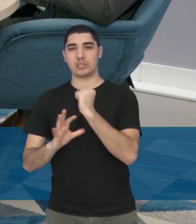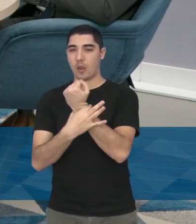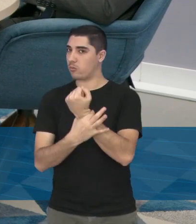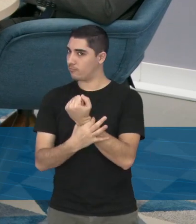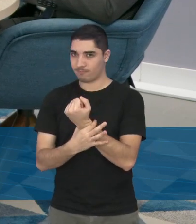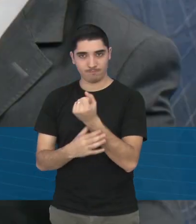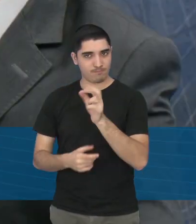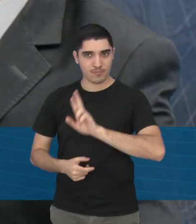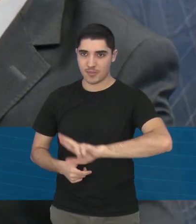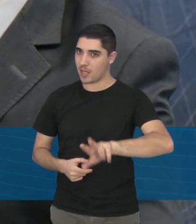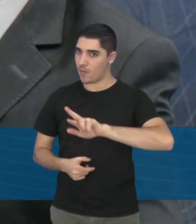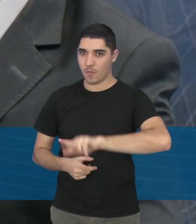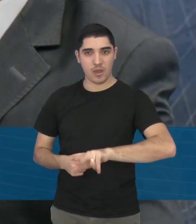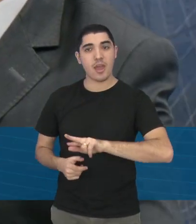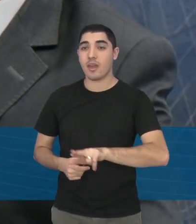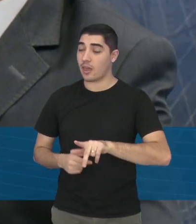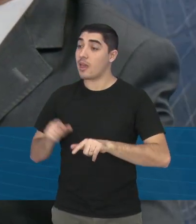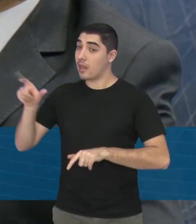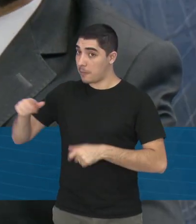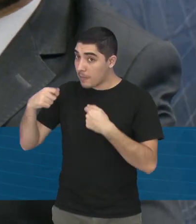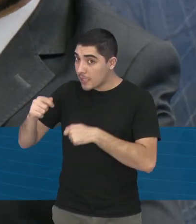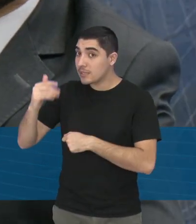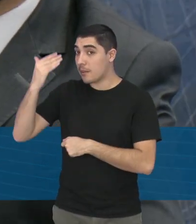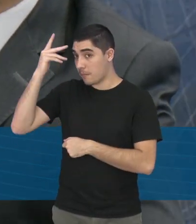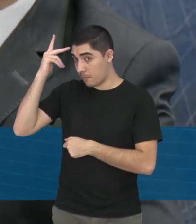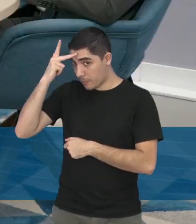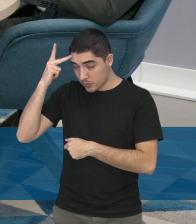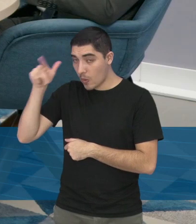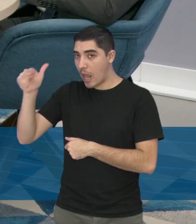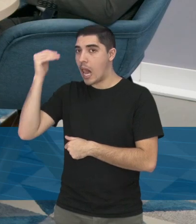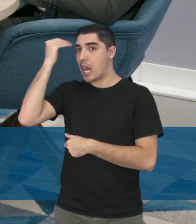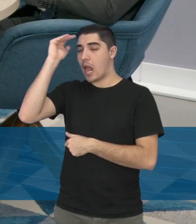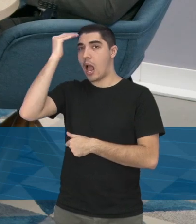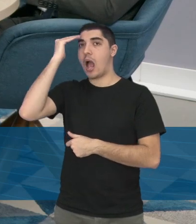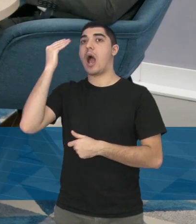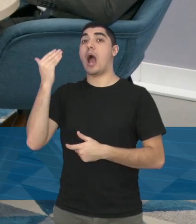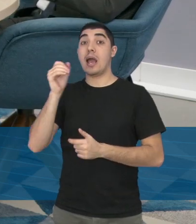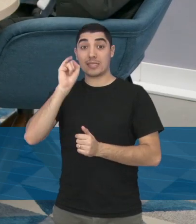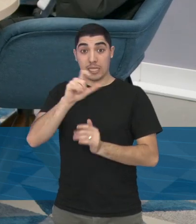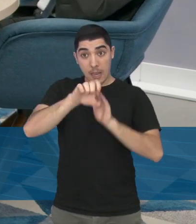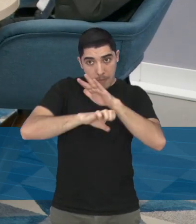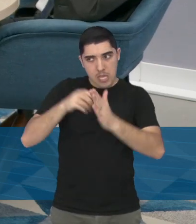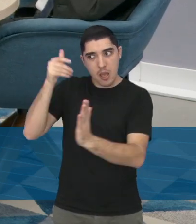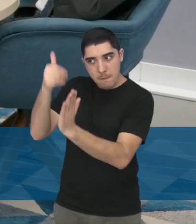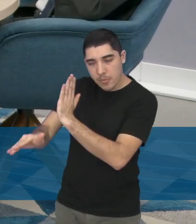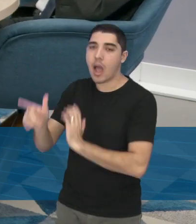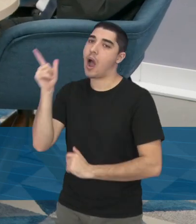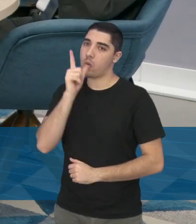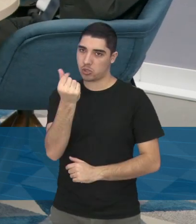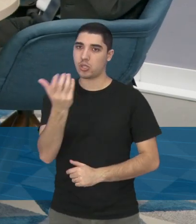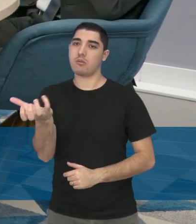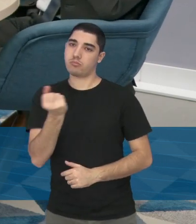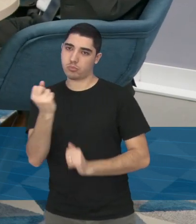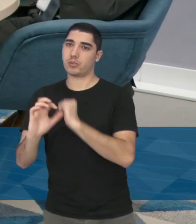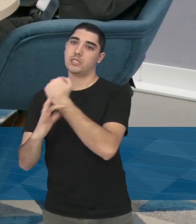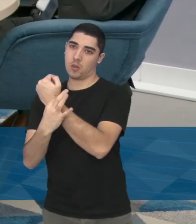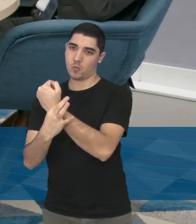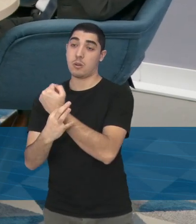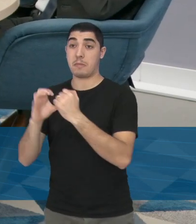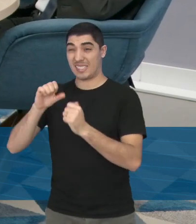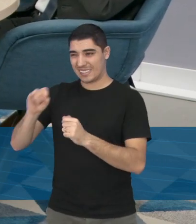for contabilizar isso daí, que ele fique ciente que nessa modalidade de rescisão ele vai ter o seguro-desemprego. Okay. Isso acontece